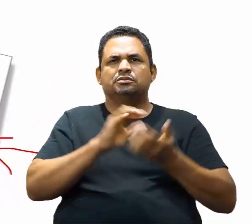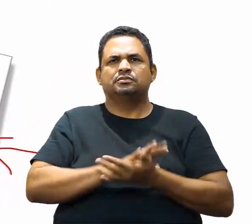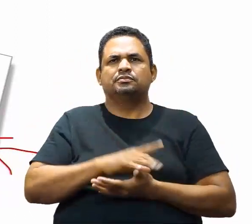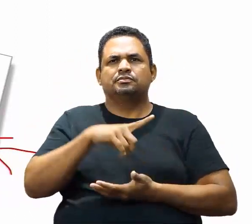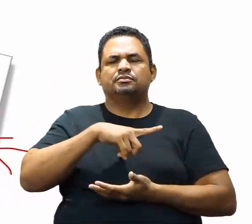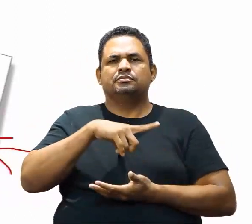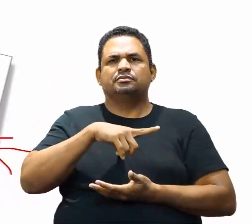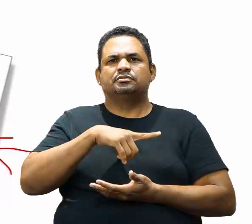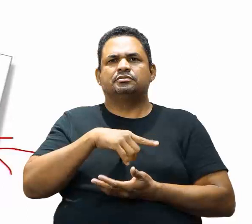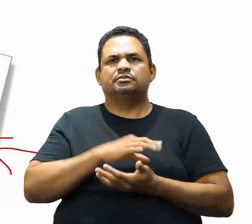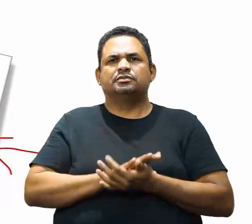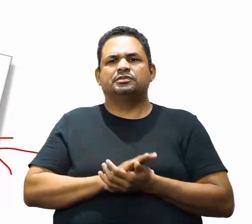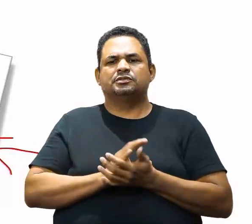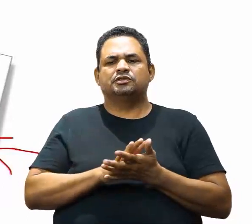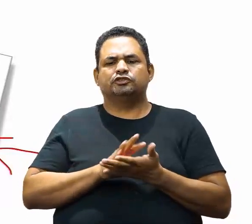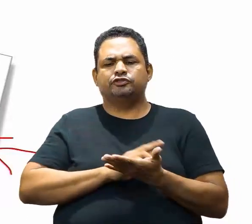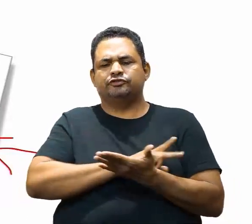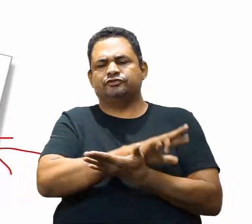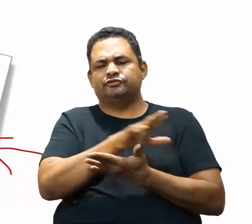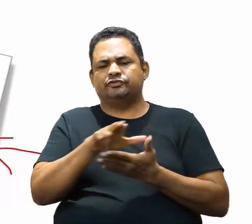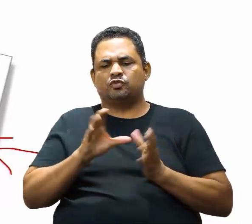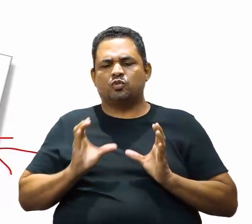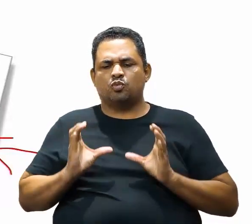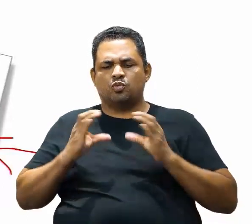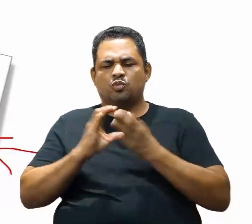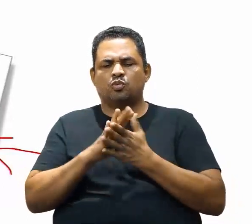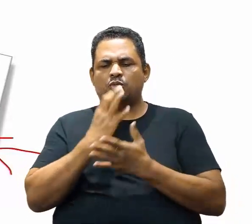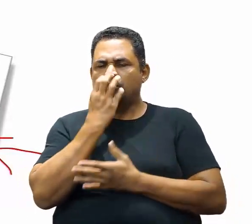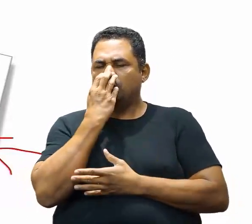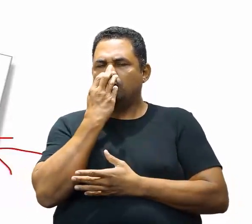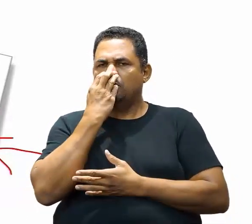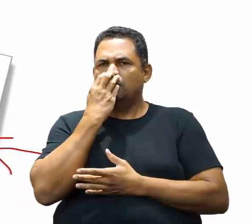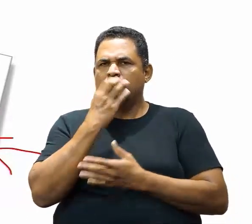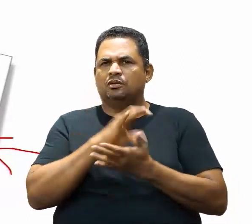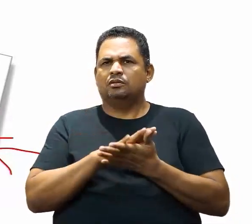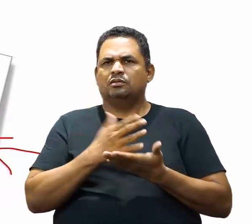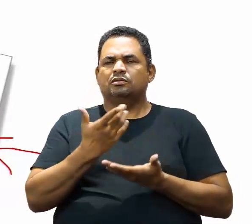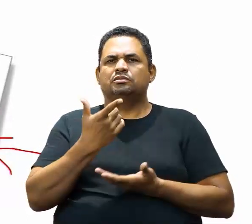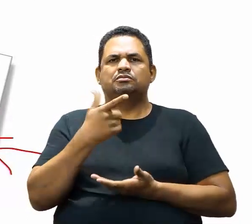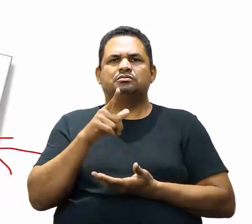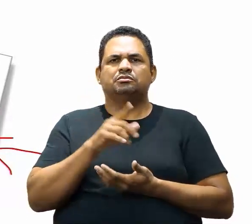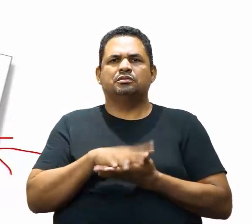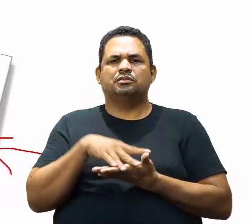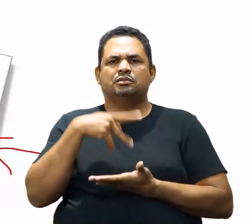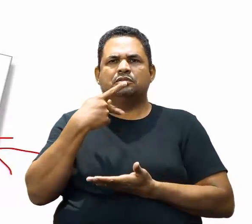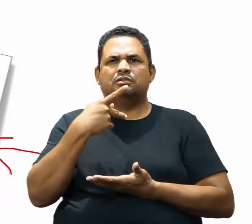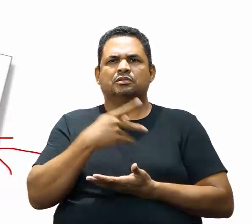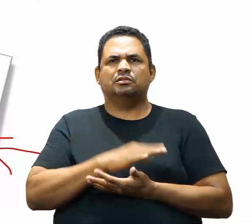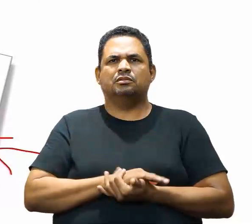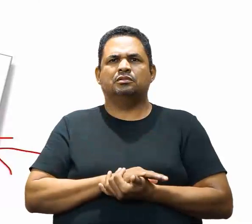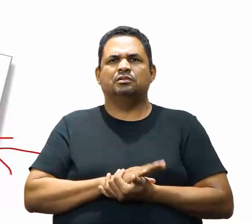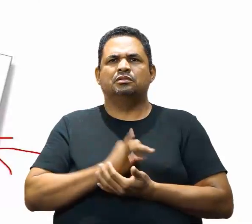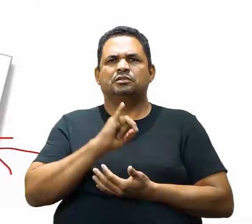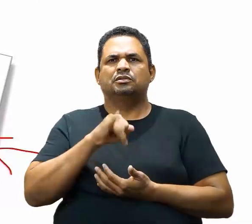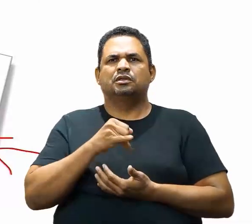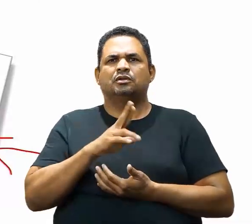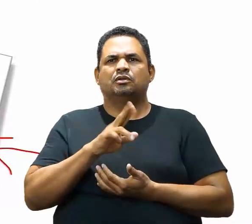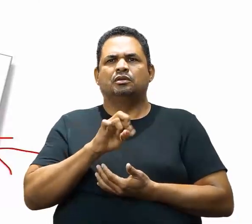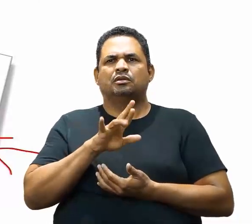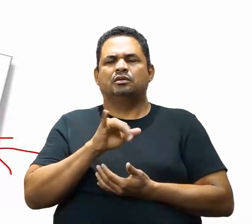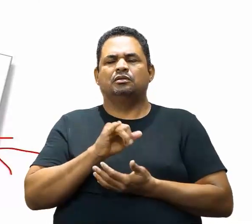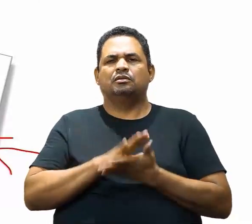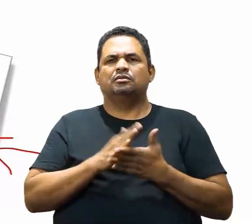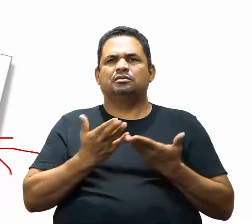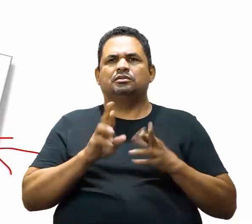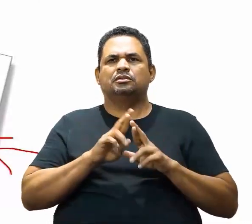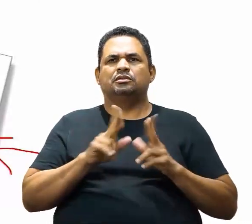são vários cachorros, né? A junção de vários cachorros, eu não falo matilha, eu falo jáuria. Que diferente. A